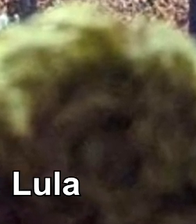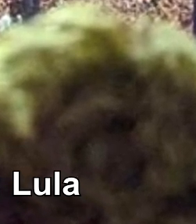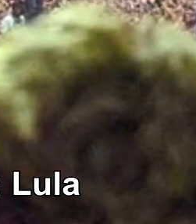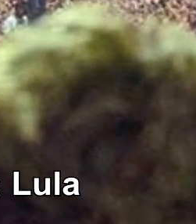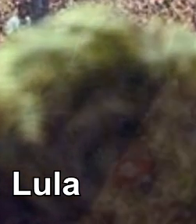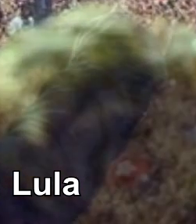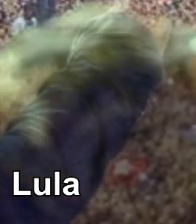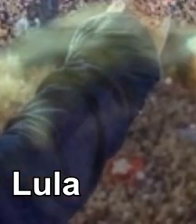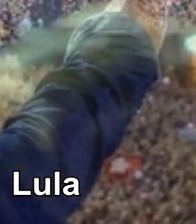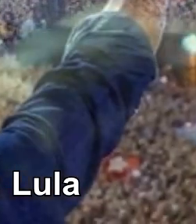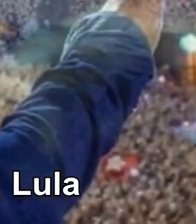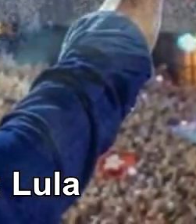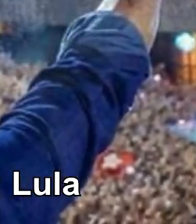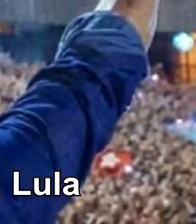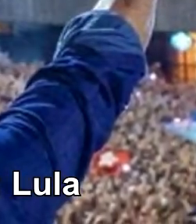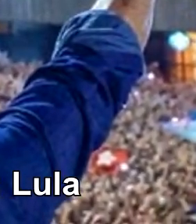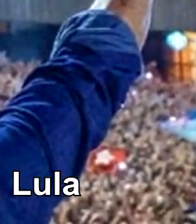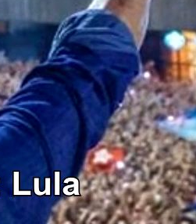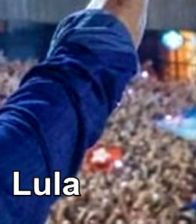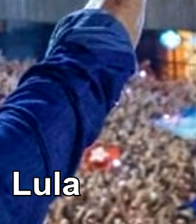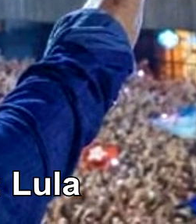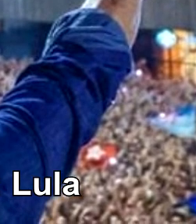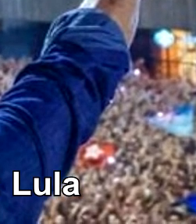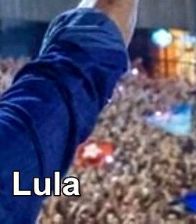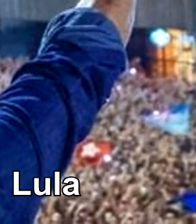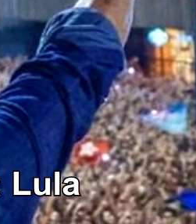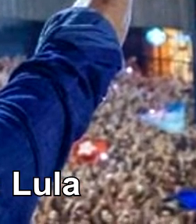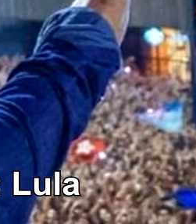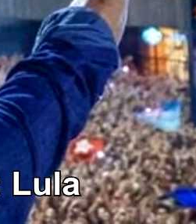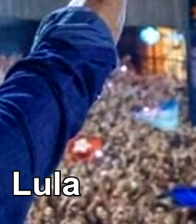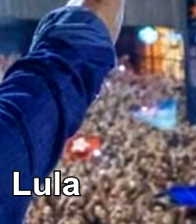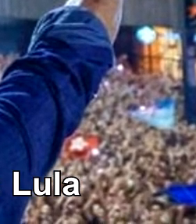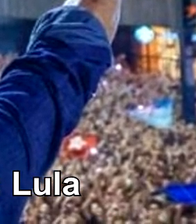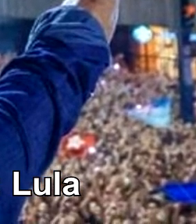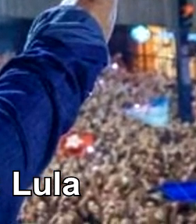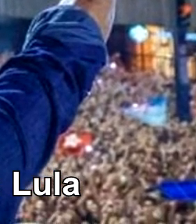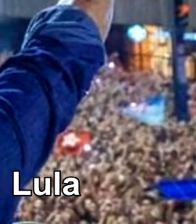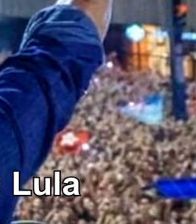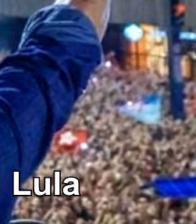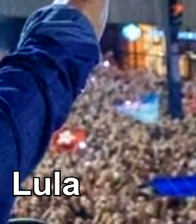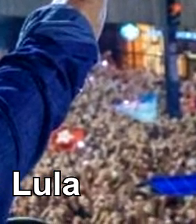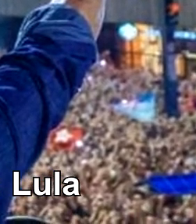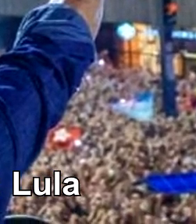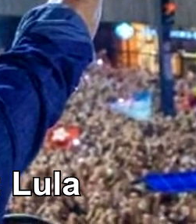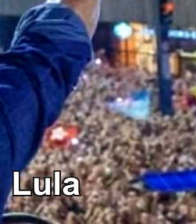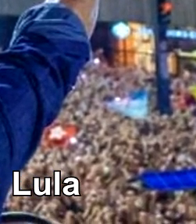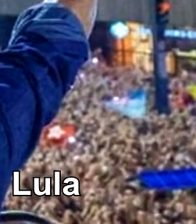turno, Lula recebe 50,20% dos votos e Bolsonaro